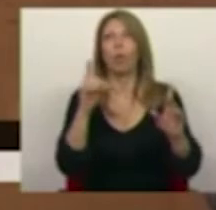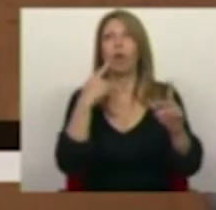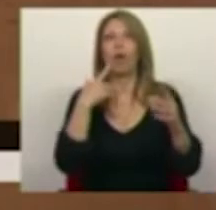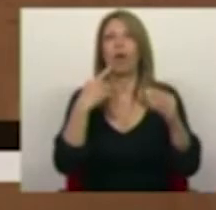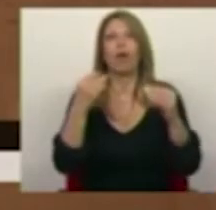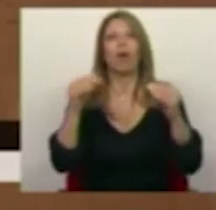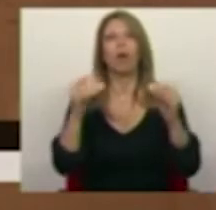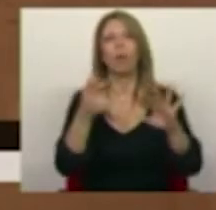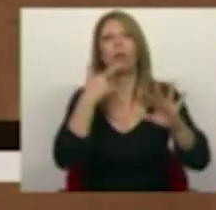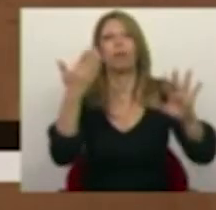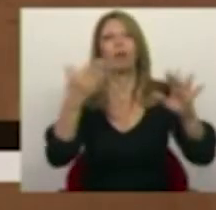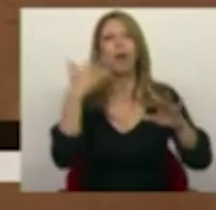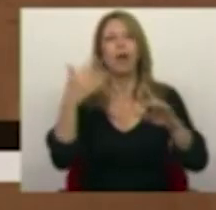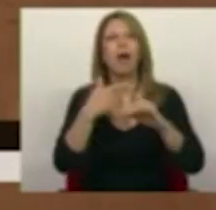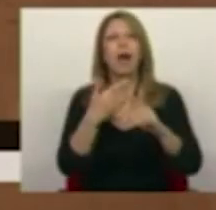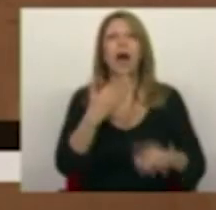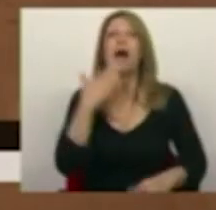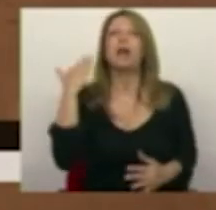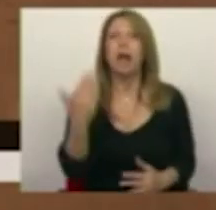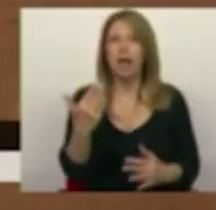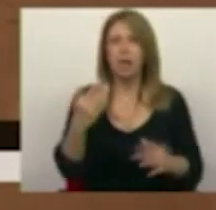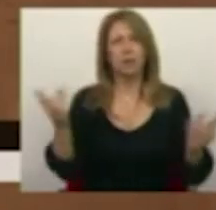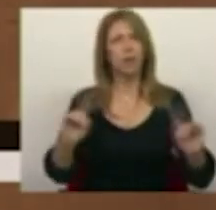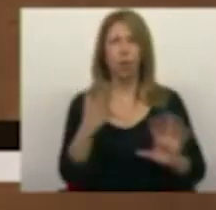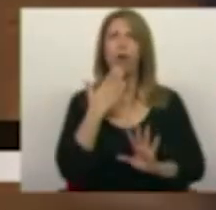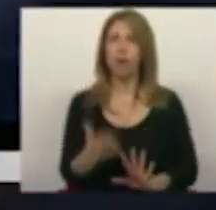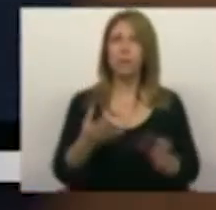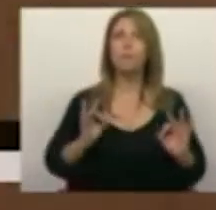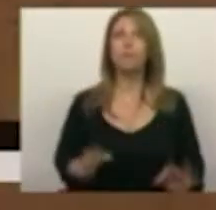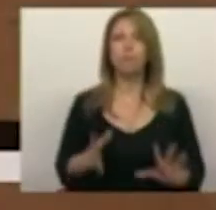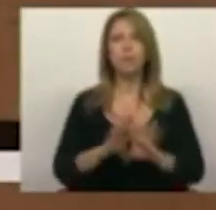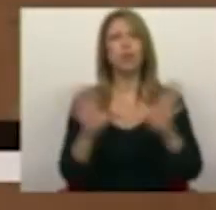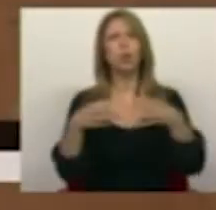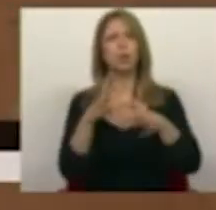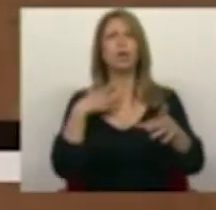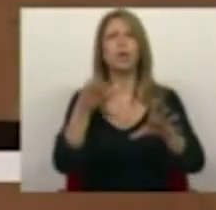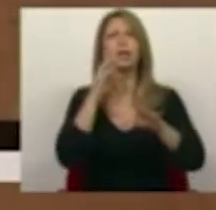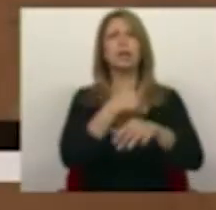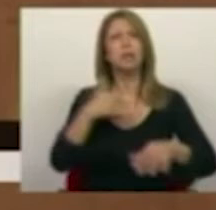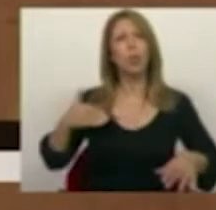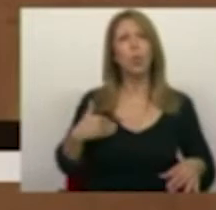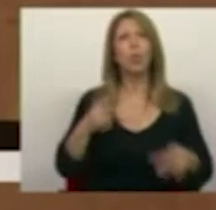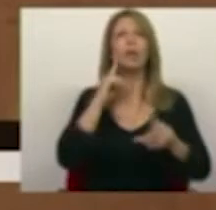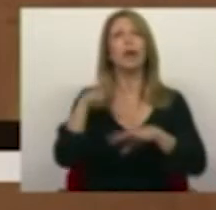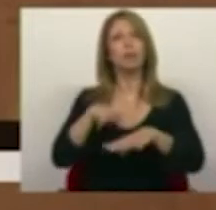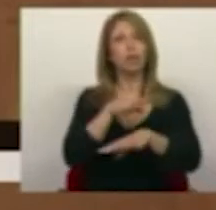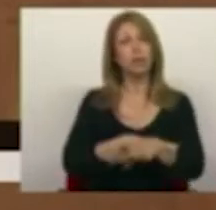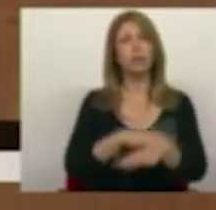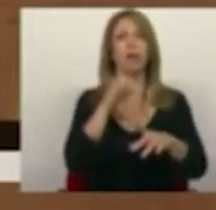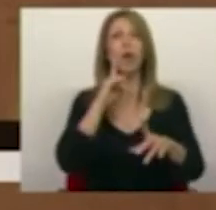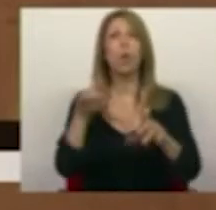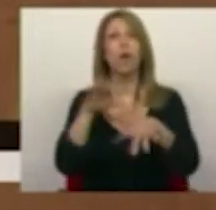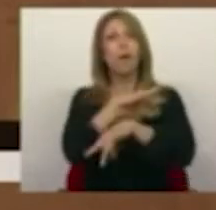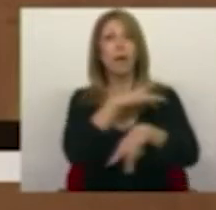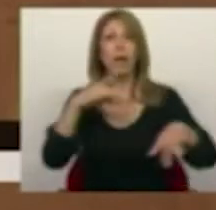de organização e de trabalho de muitas autoridades de saúde, conselhos de administração, conselhos clínicos, profissionais de saúde